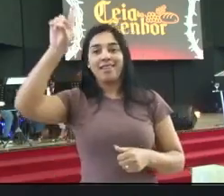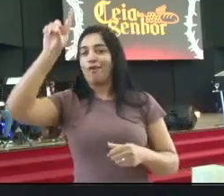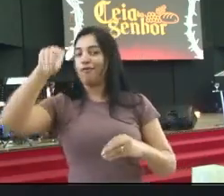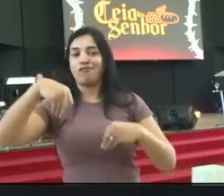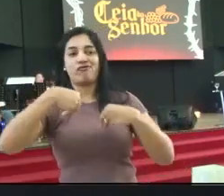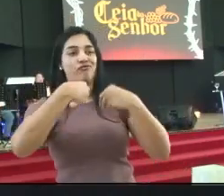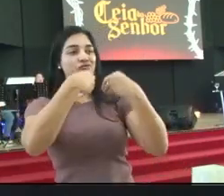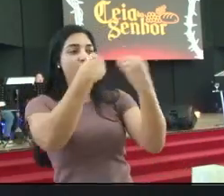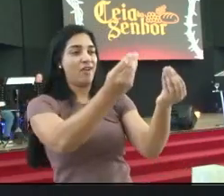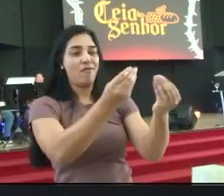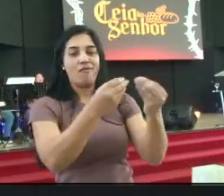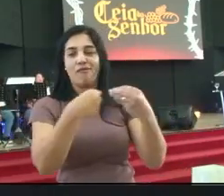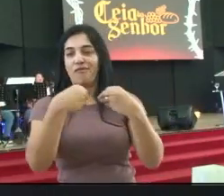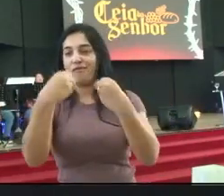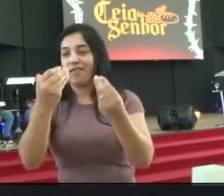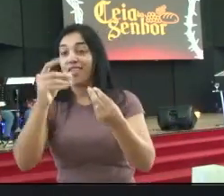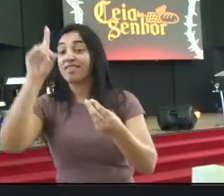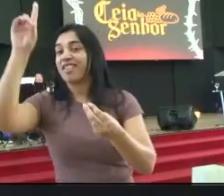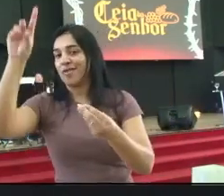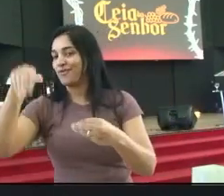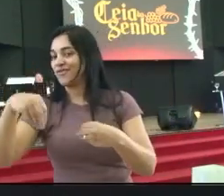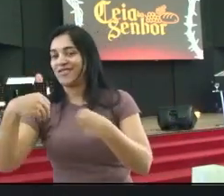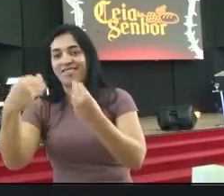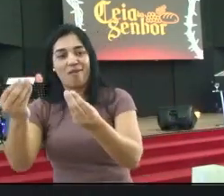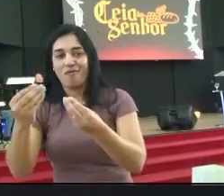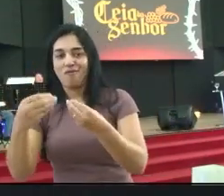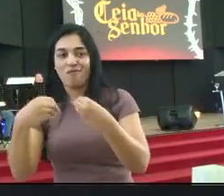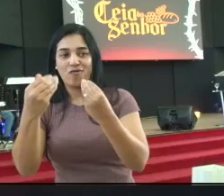foi Deus.